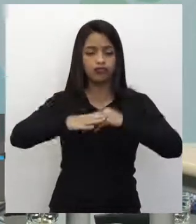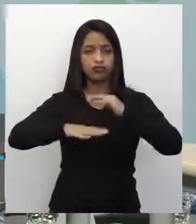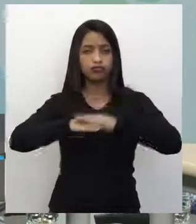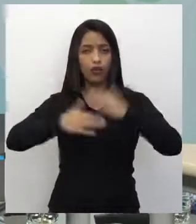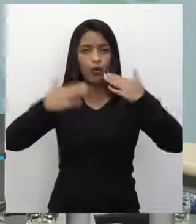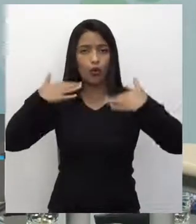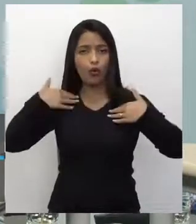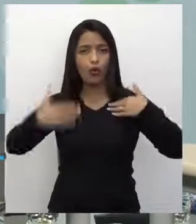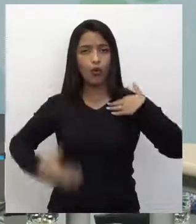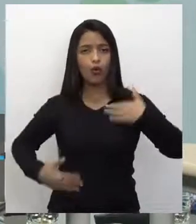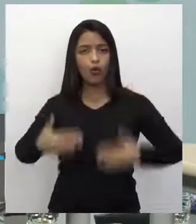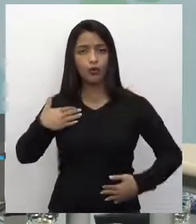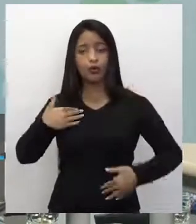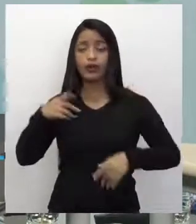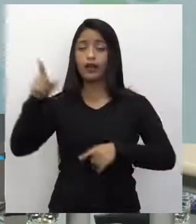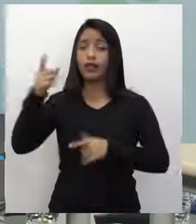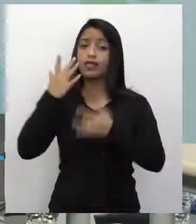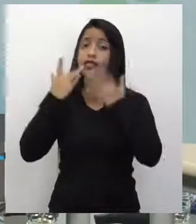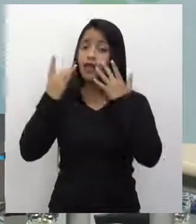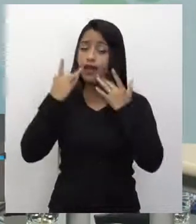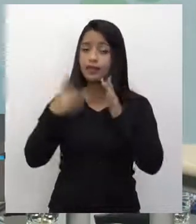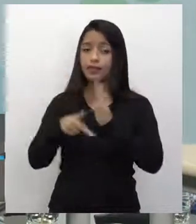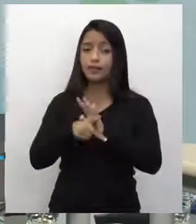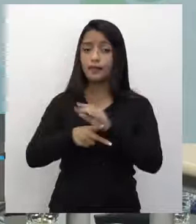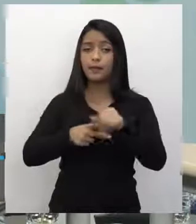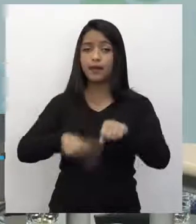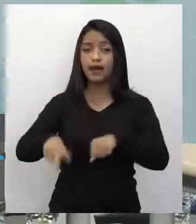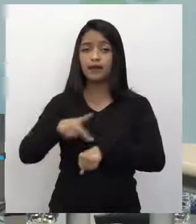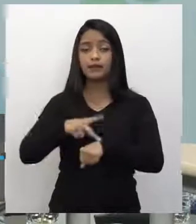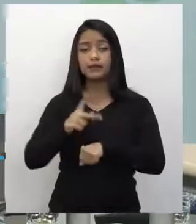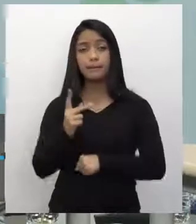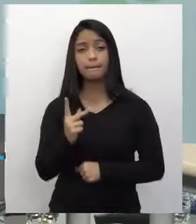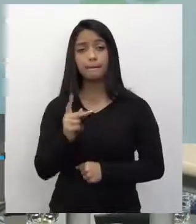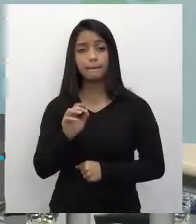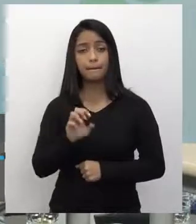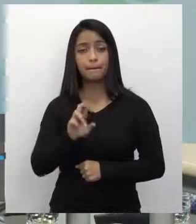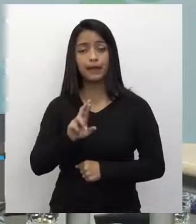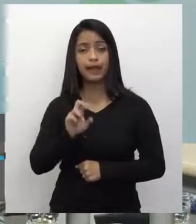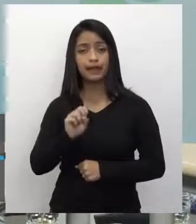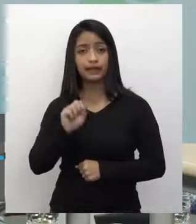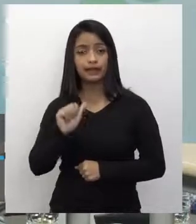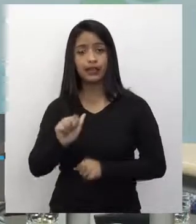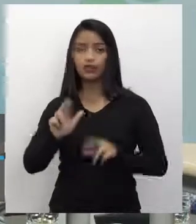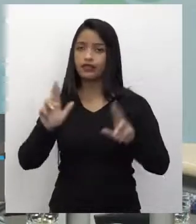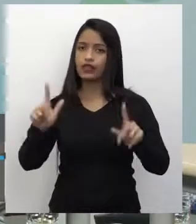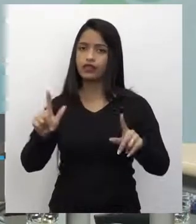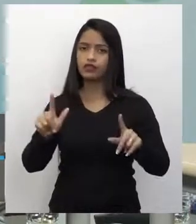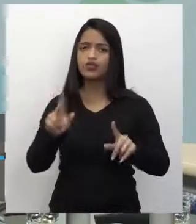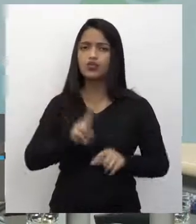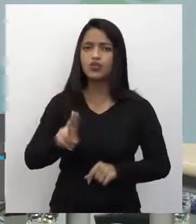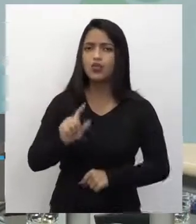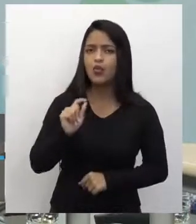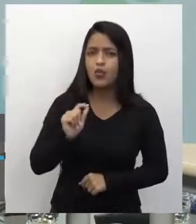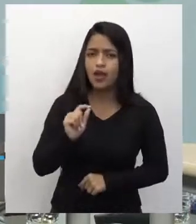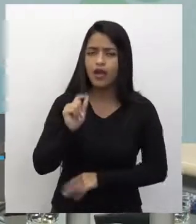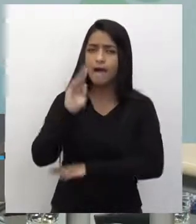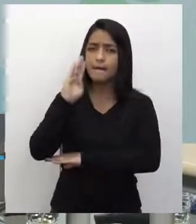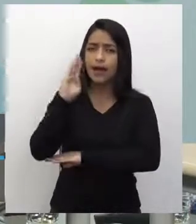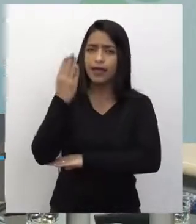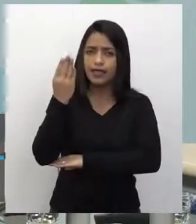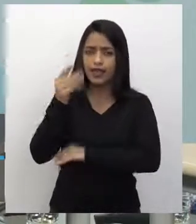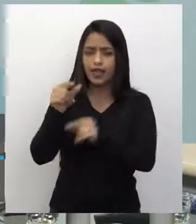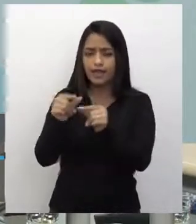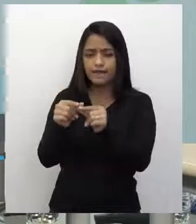Karagoz, o Teatro Persa, não. Eles eram utilizados, né? Eram lâminas de madeira bem fininhas, onde eram, né, feito um